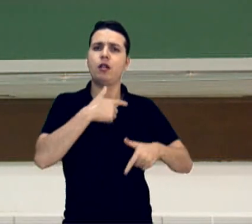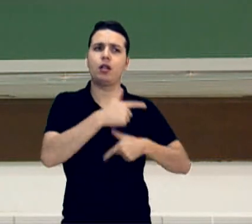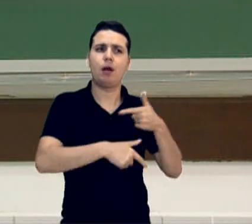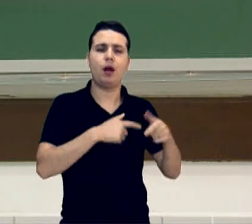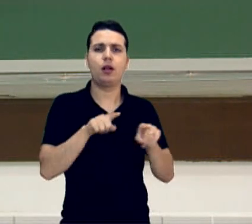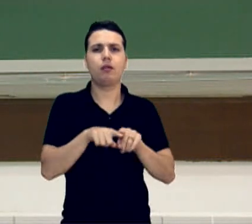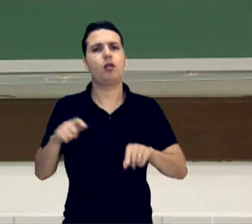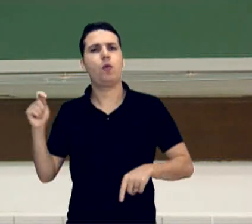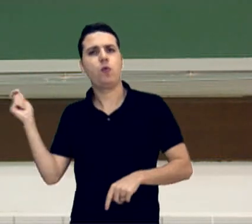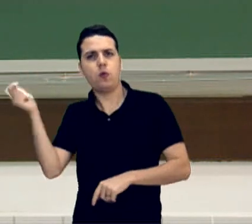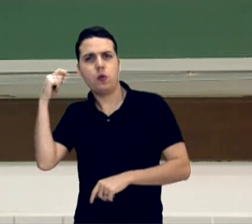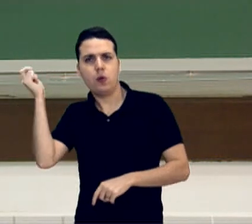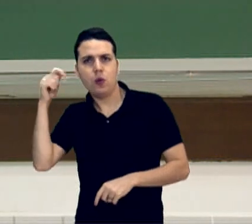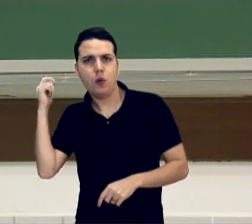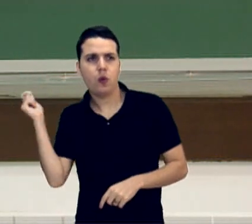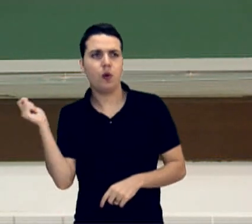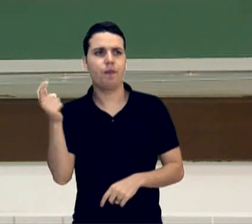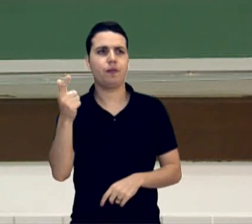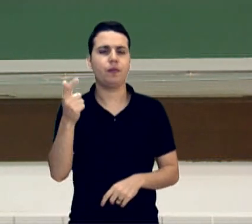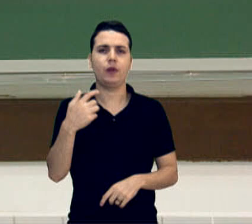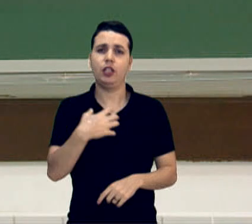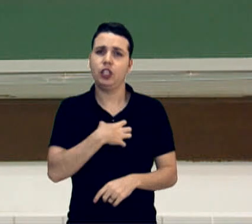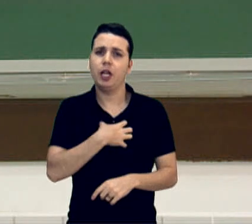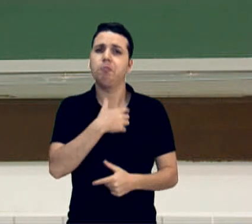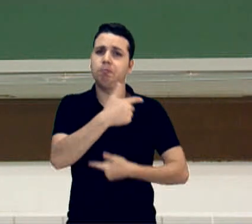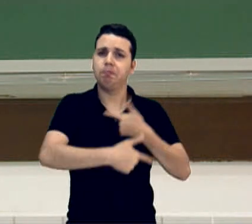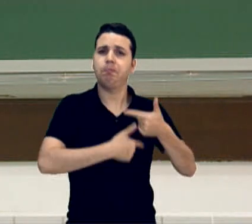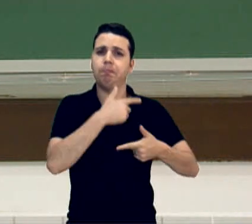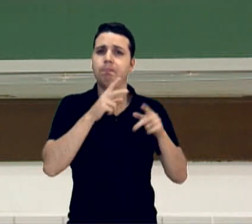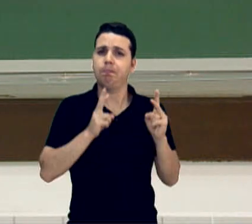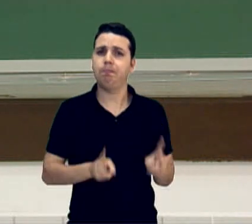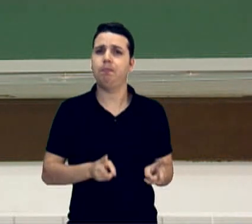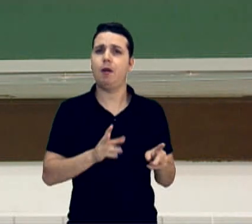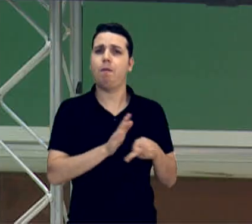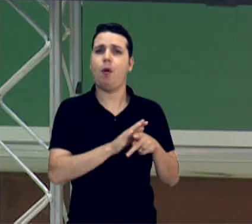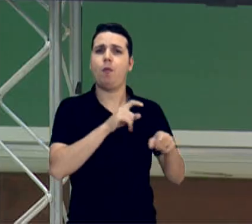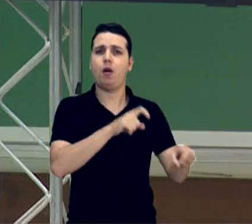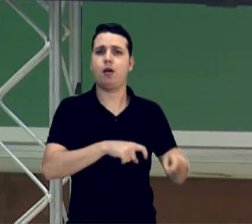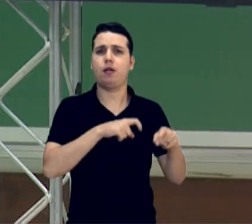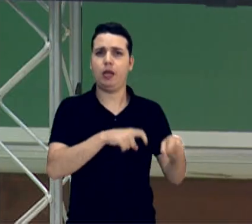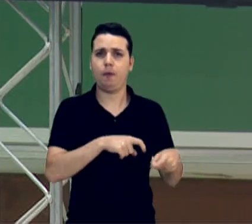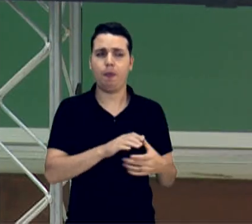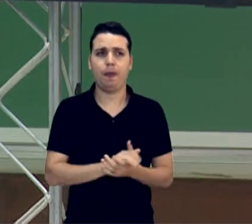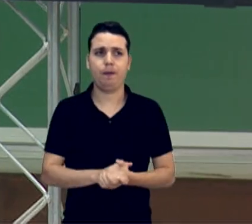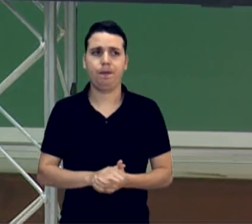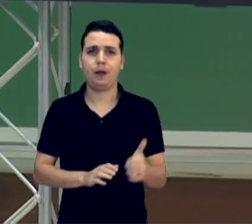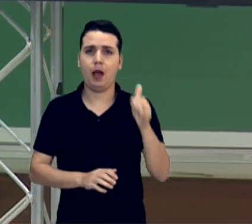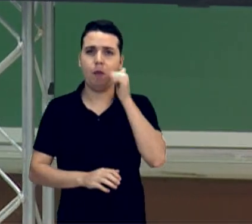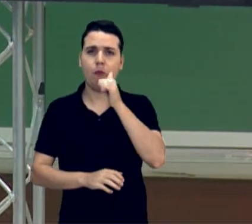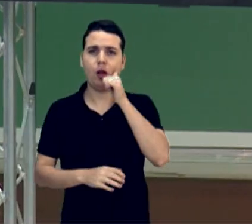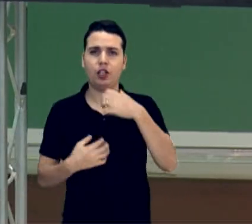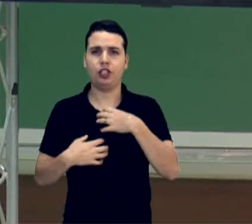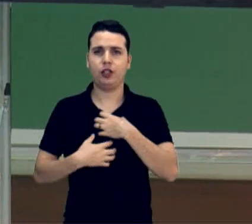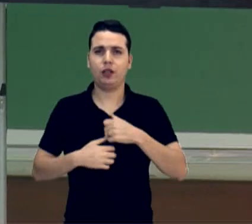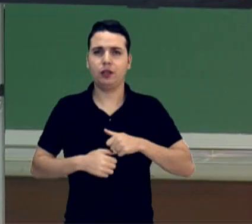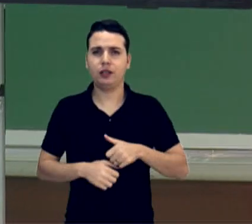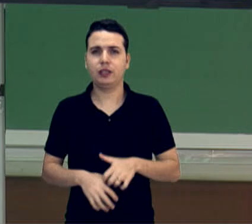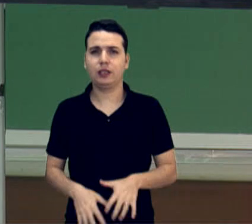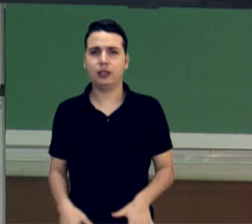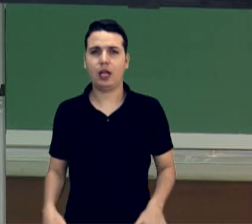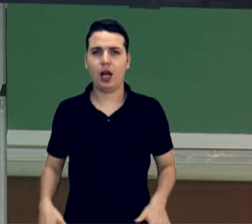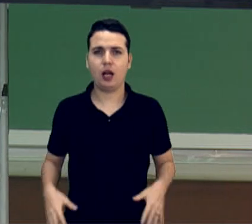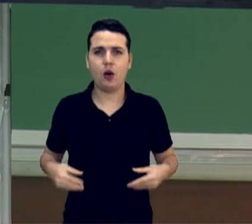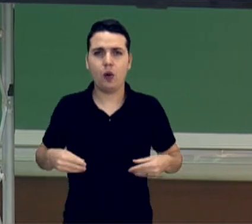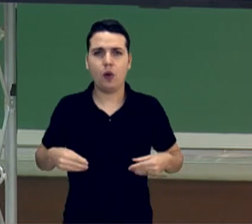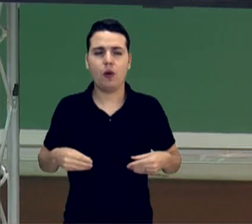do laçar, da lida do campo mesmo, né? E as moças com saias mais longas,